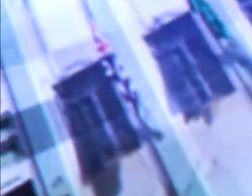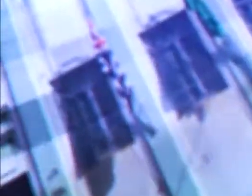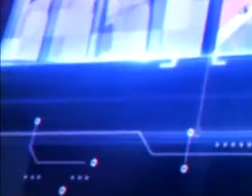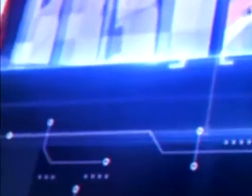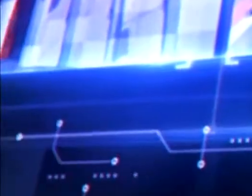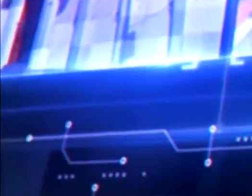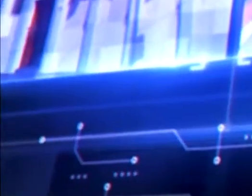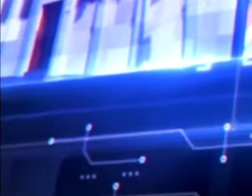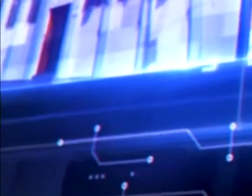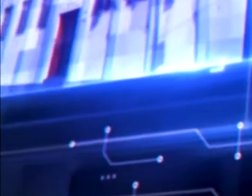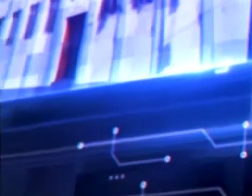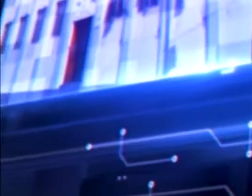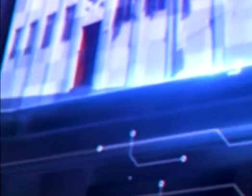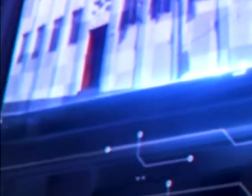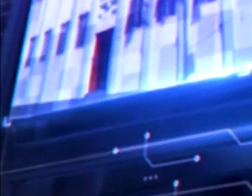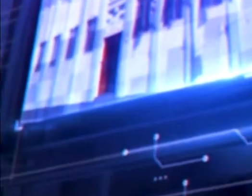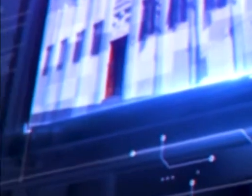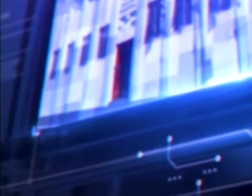I